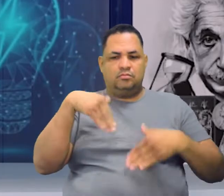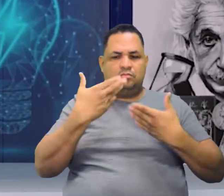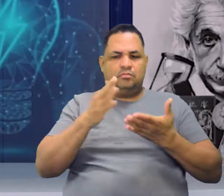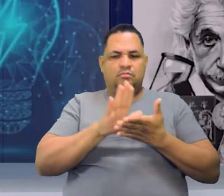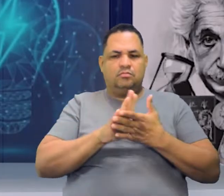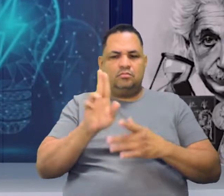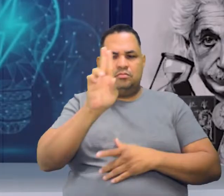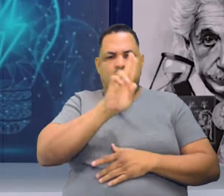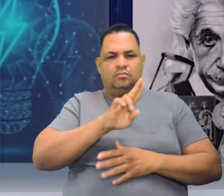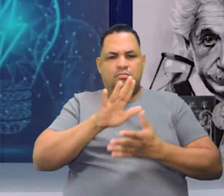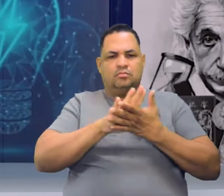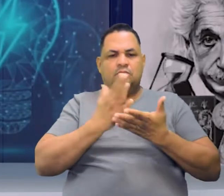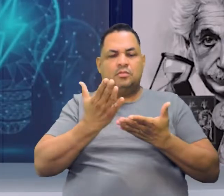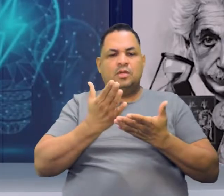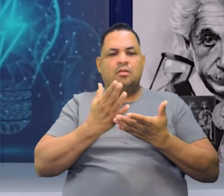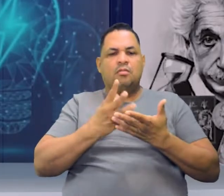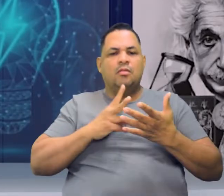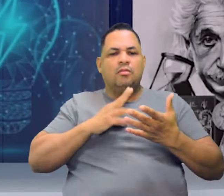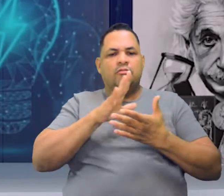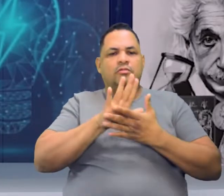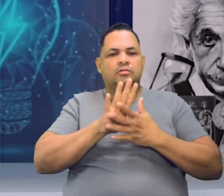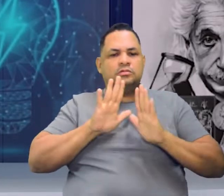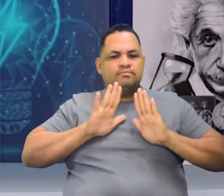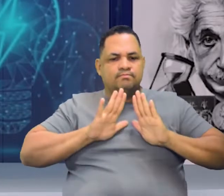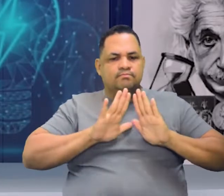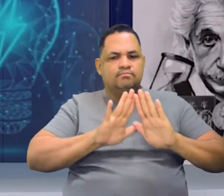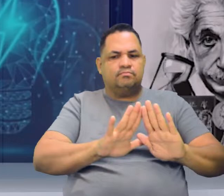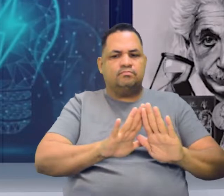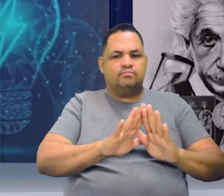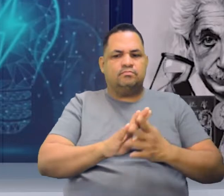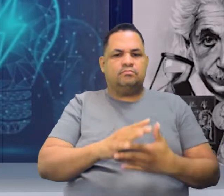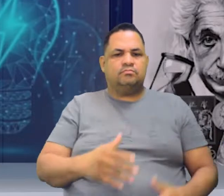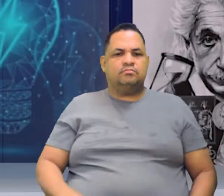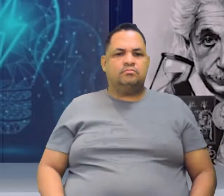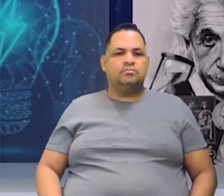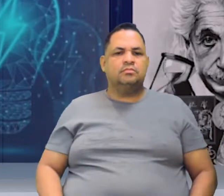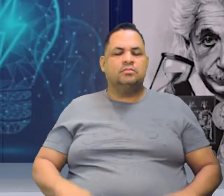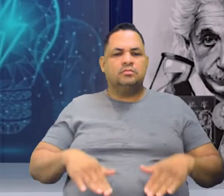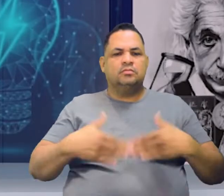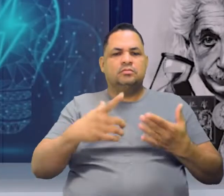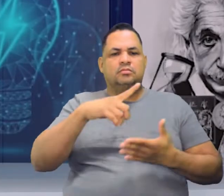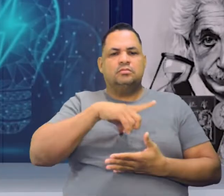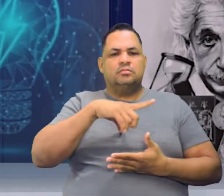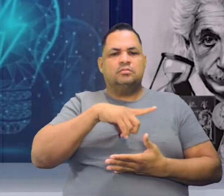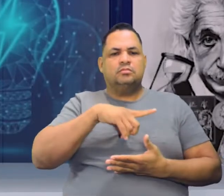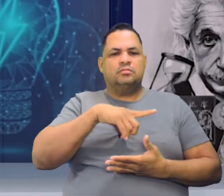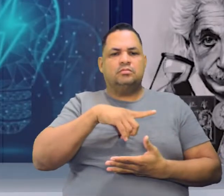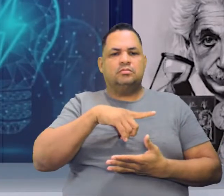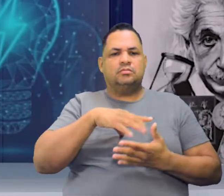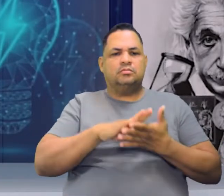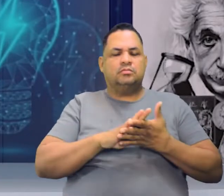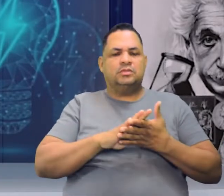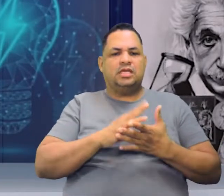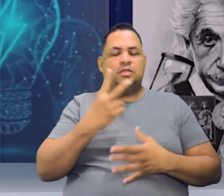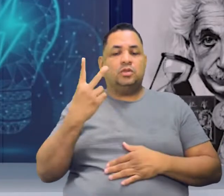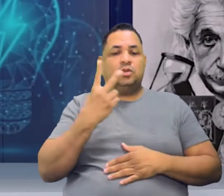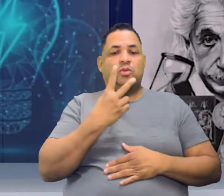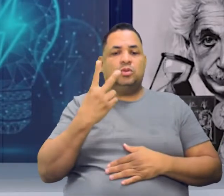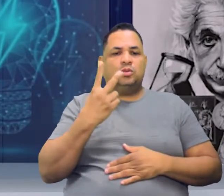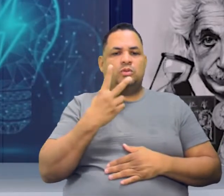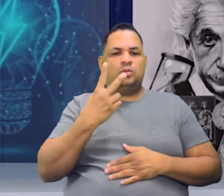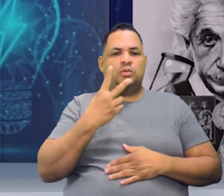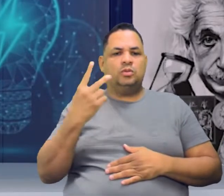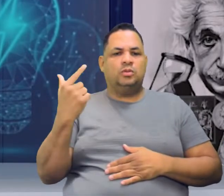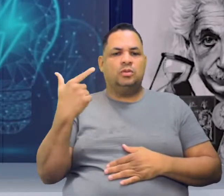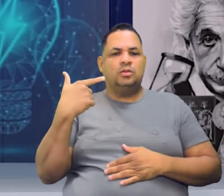uma força, quando uma força é aplicada, essa força ela nunca vai vir sozinha, ela sempre vai vir em pares. Então a gente fala que é